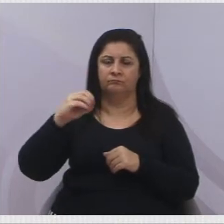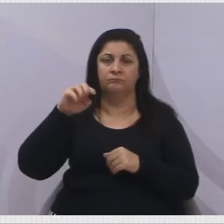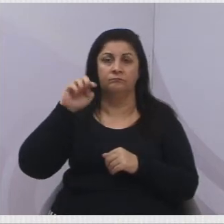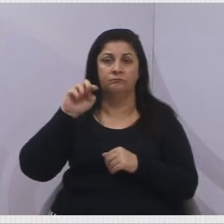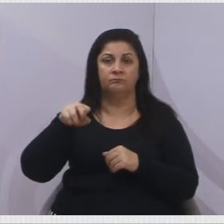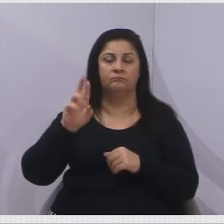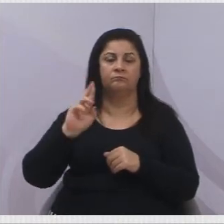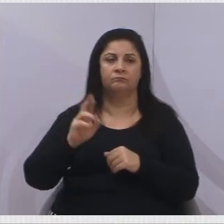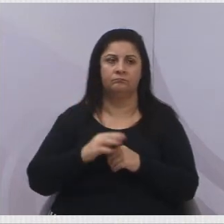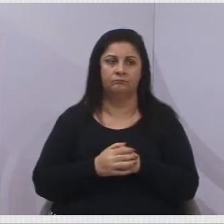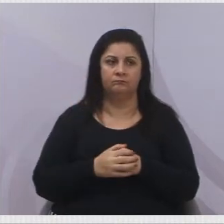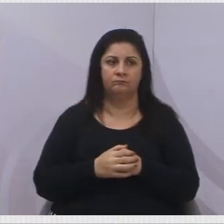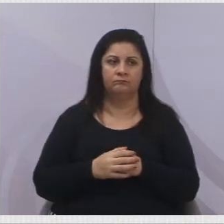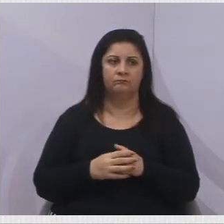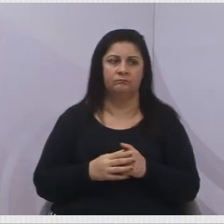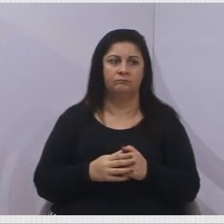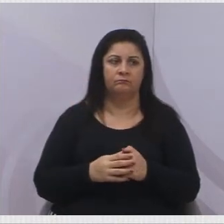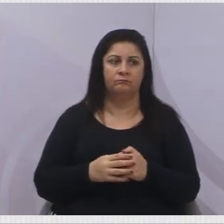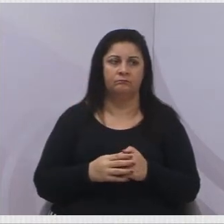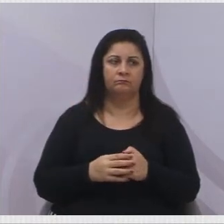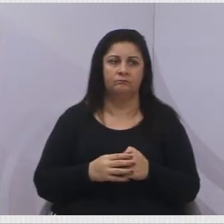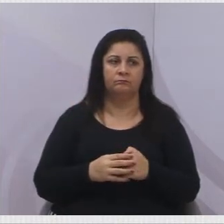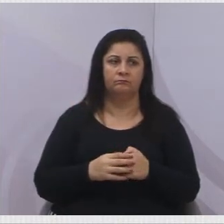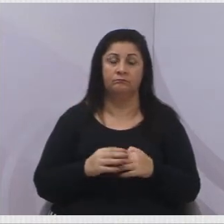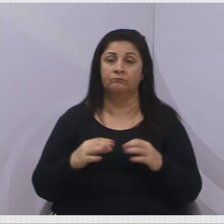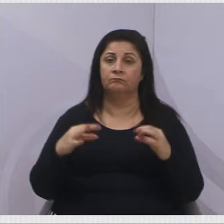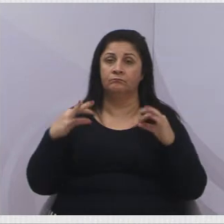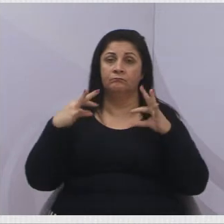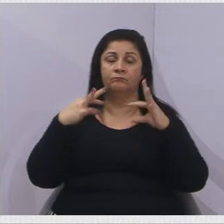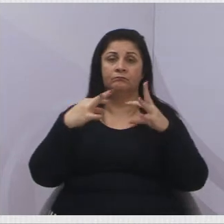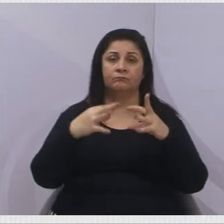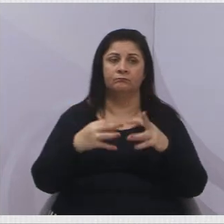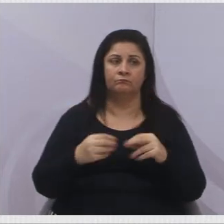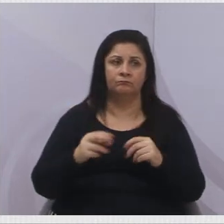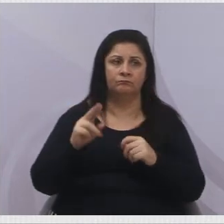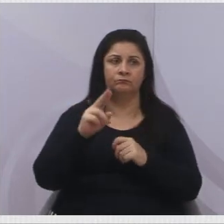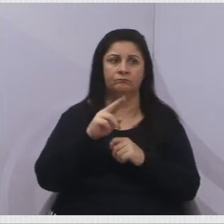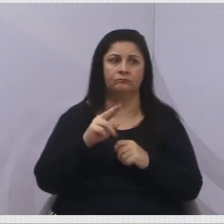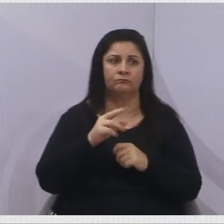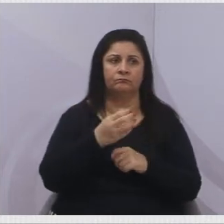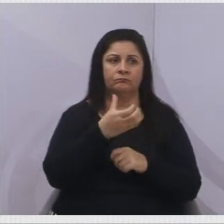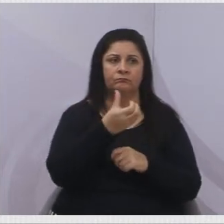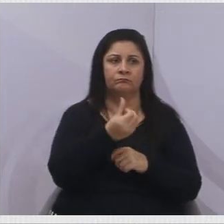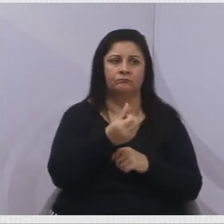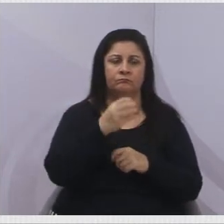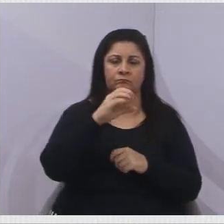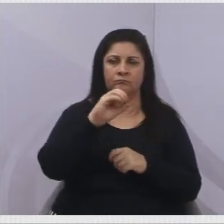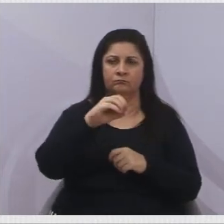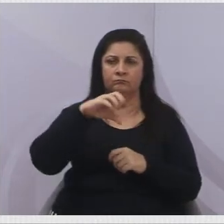30.290.546. No entanto, o valor liquidado foi de R$